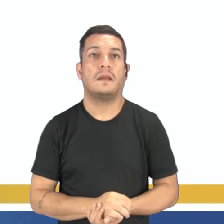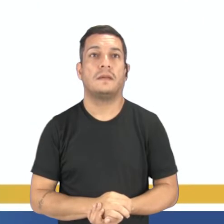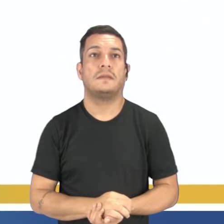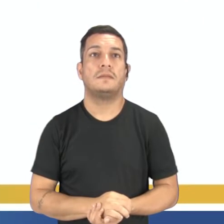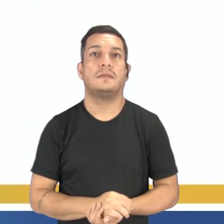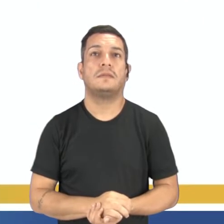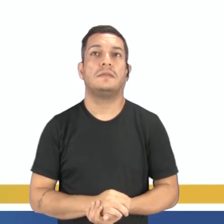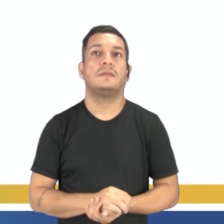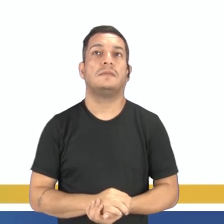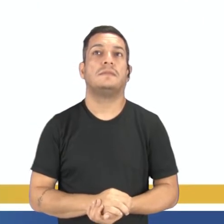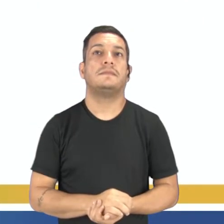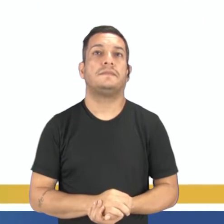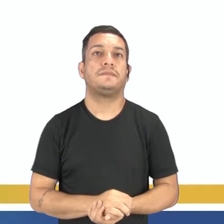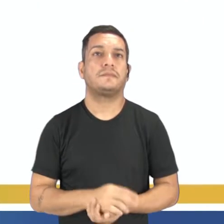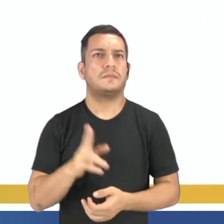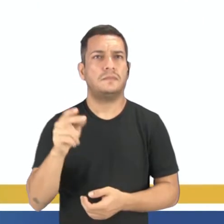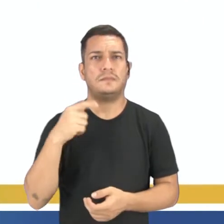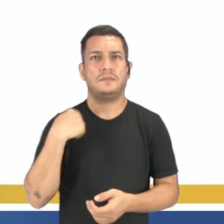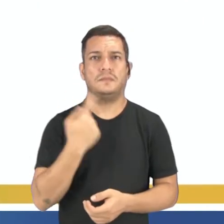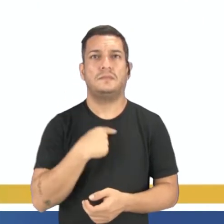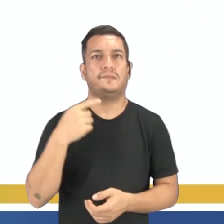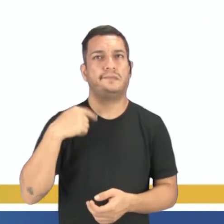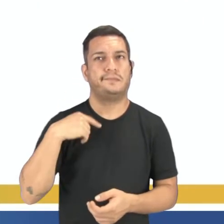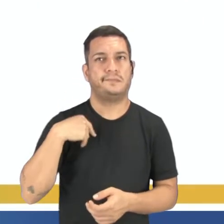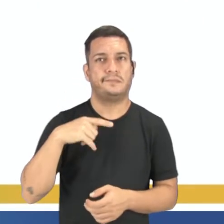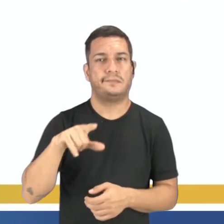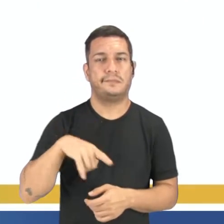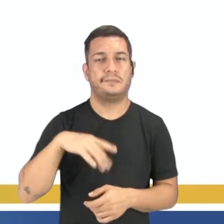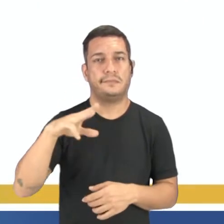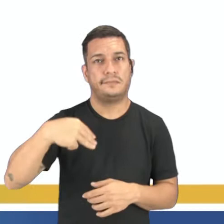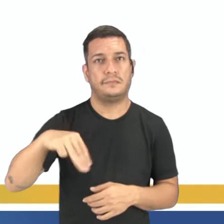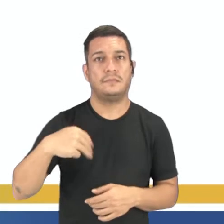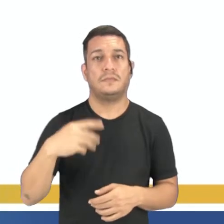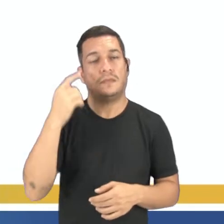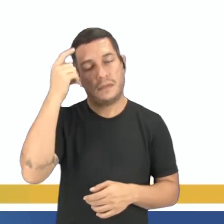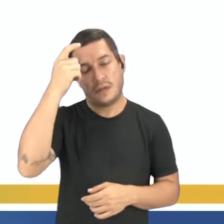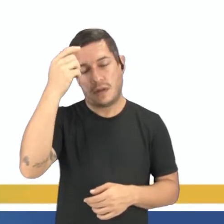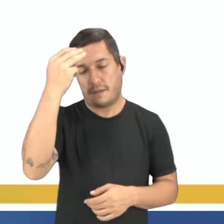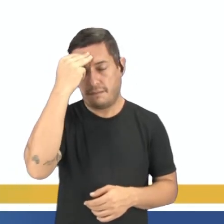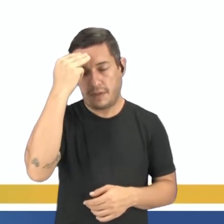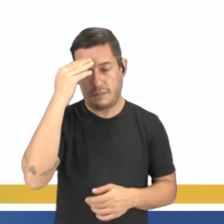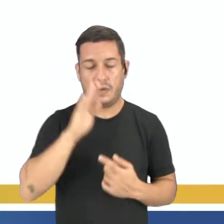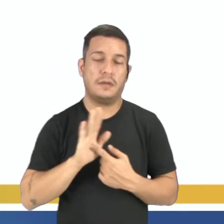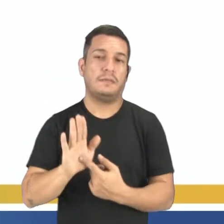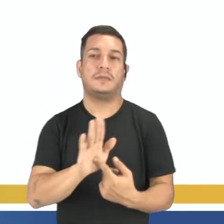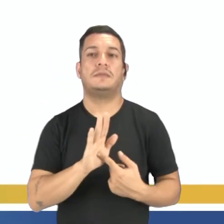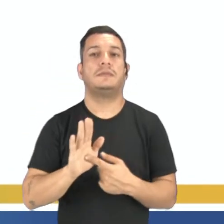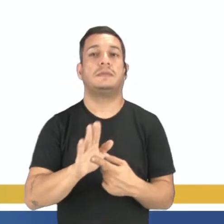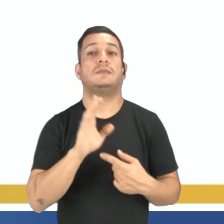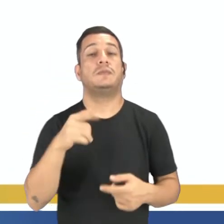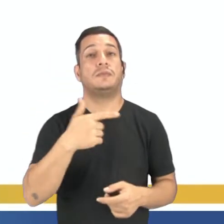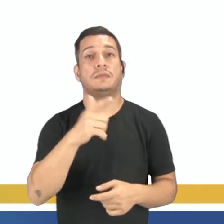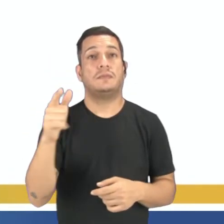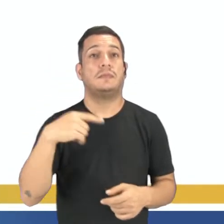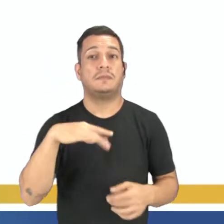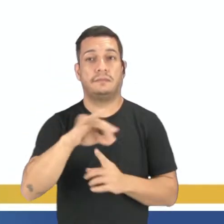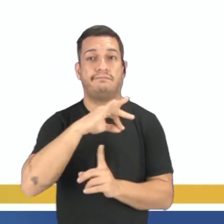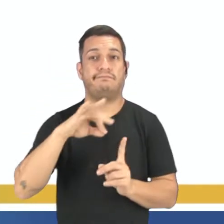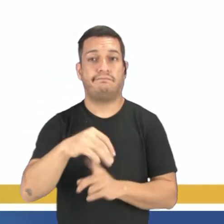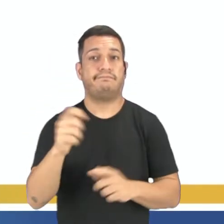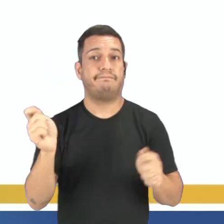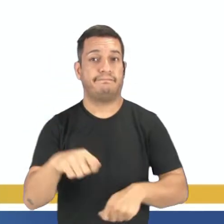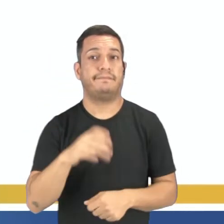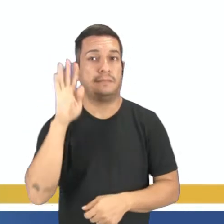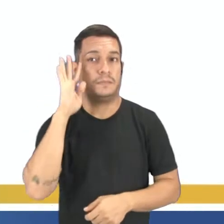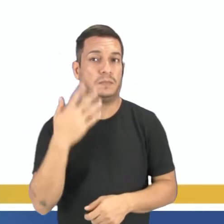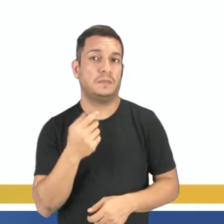tornaremos matemáticos, por exemplo, embora a nossa memória possua todas as demonstrações feitas por outros. Se nosso espírito não for capaz de